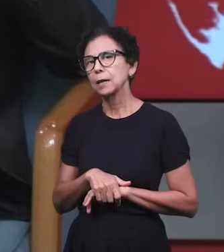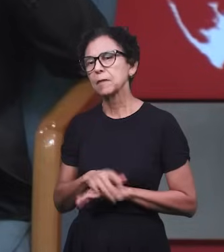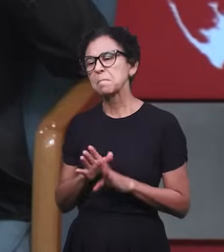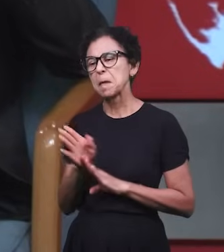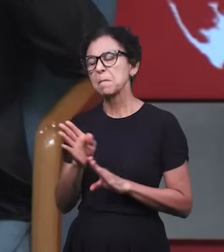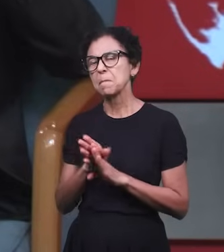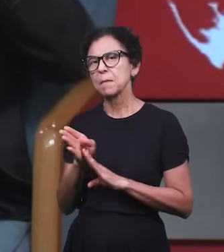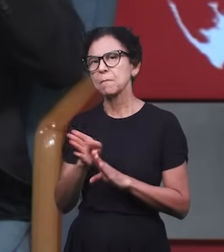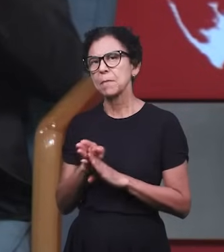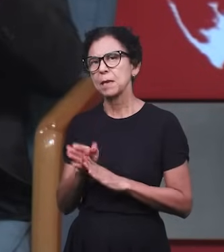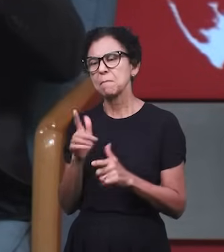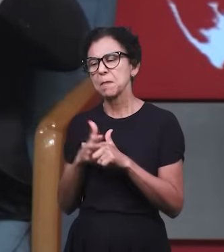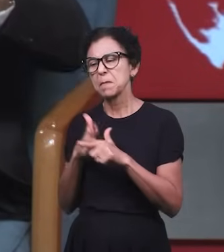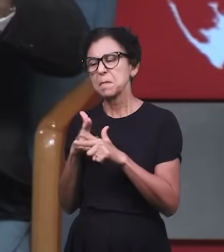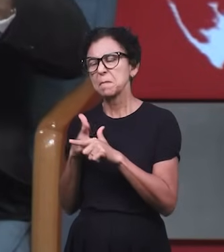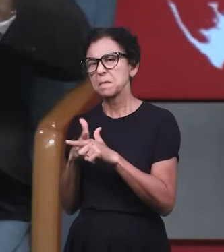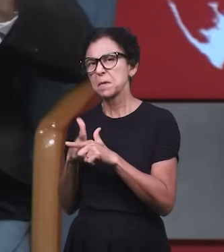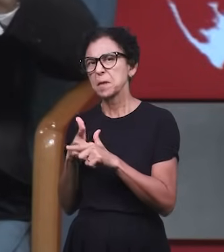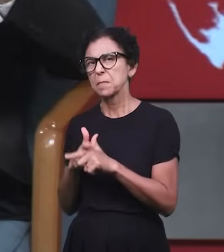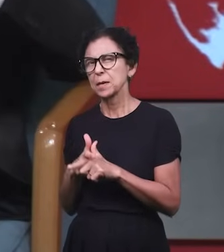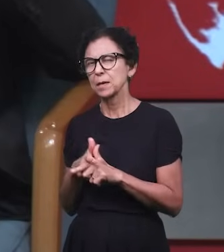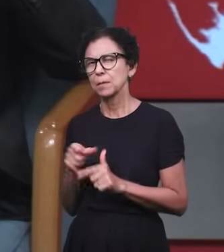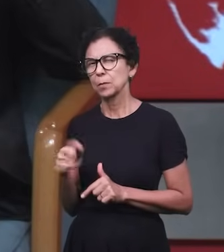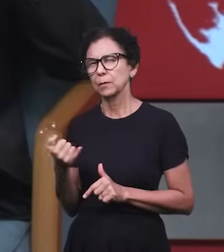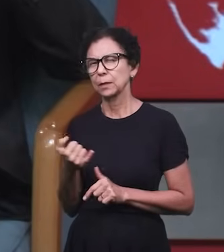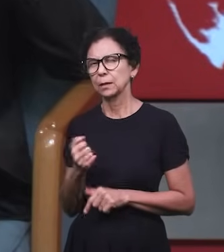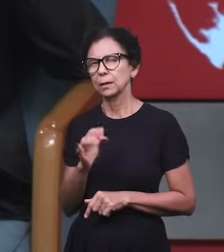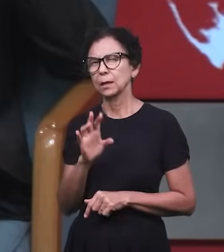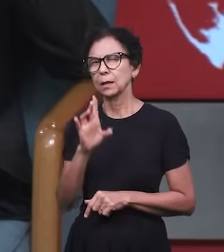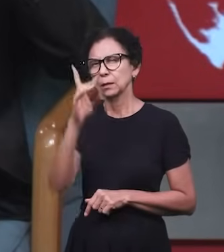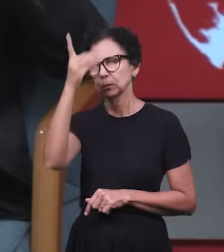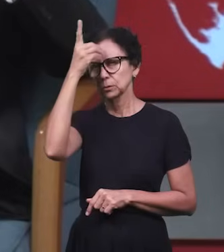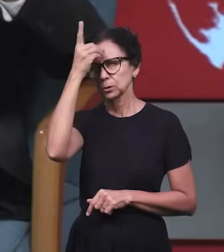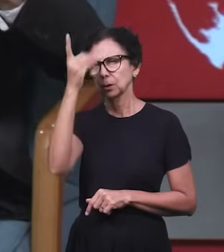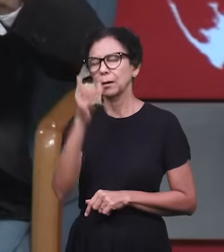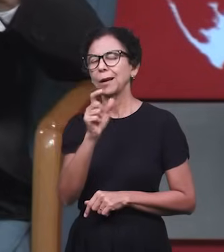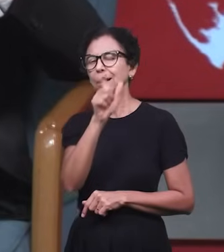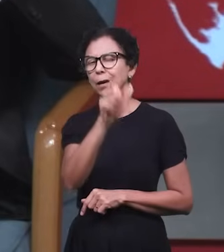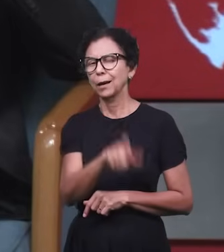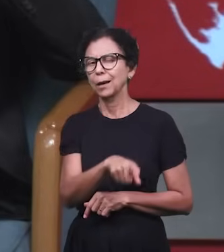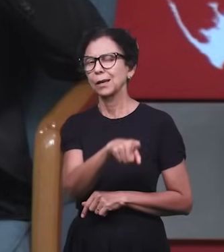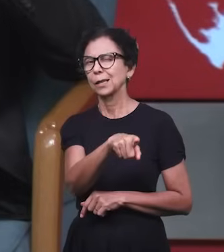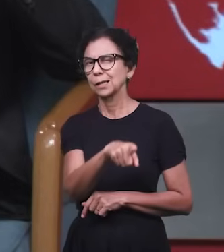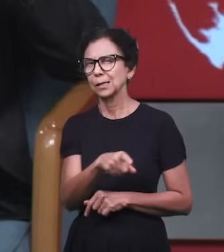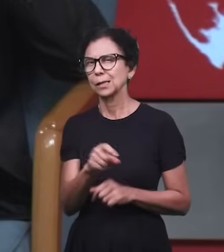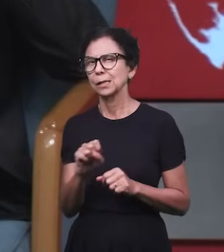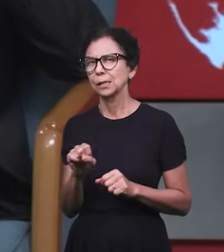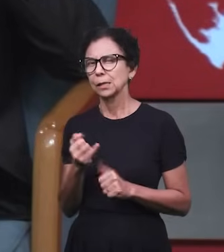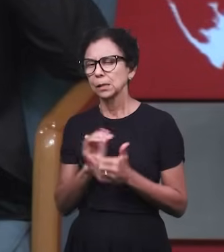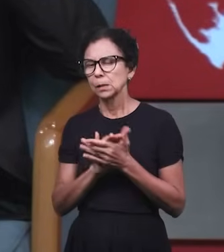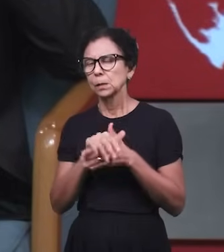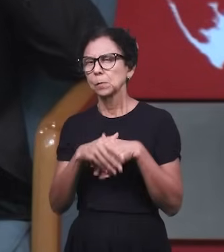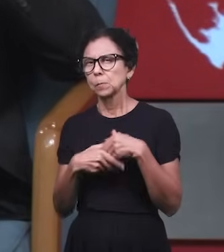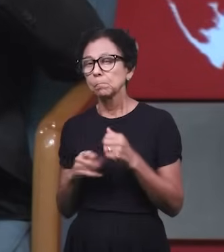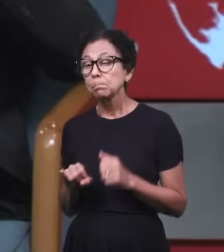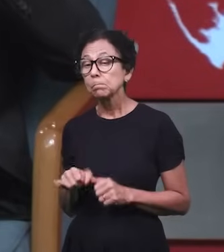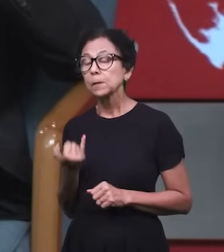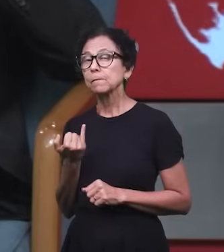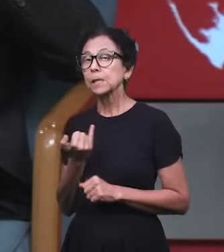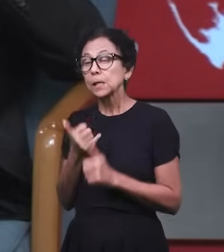exortar, é o Espírito Santo que vai exortar. Você vai entregar apenas aquilo que o senhor falou. É por isso que é muito importante